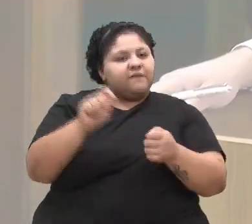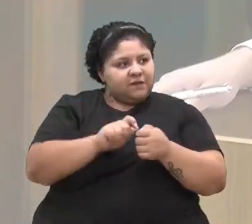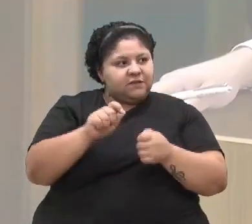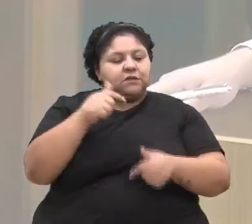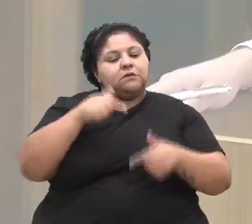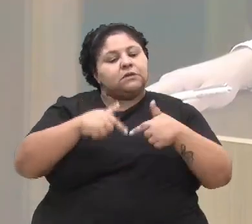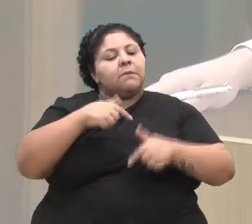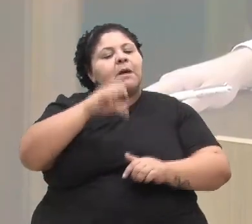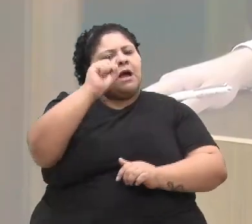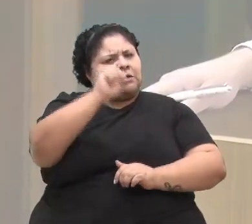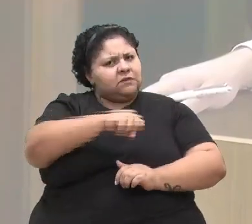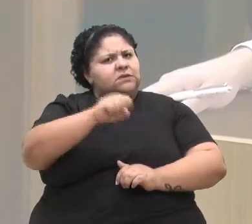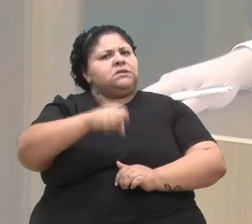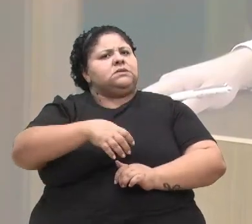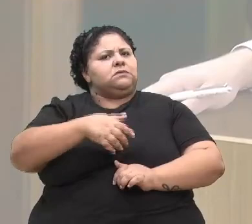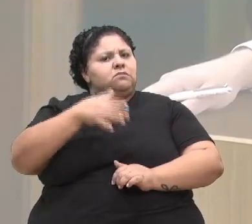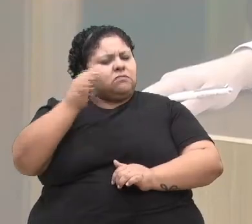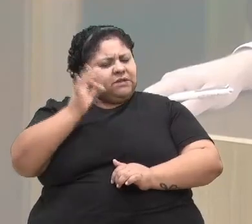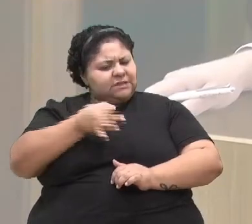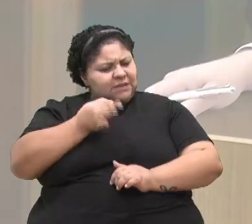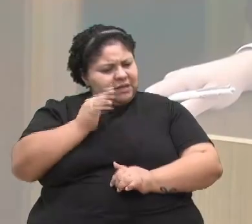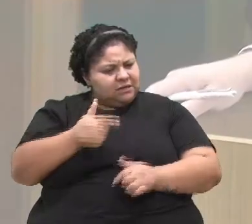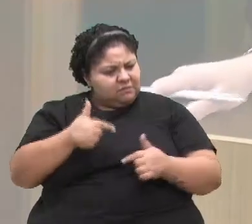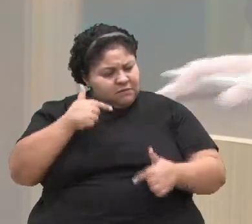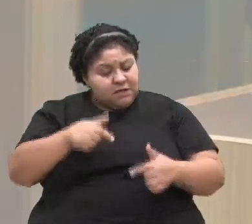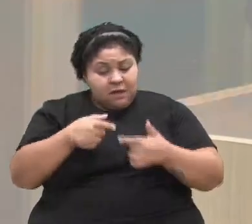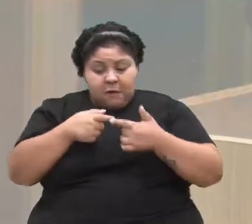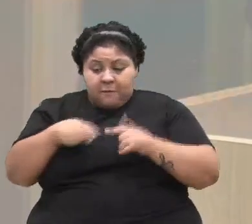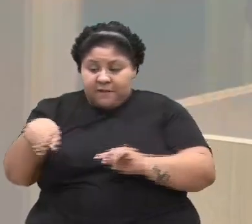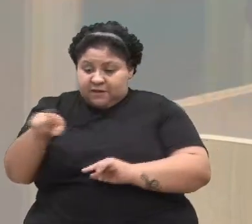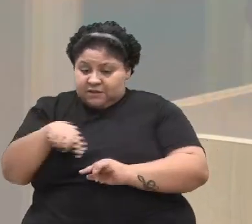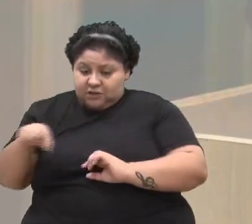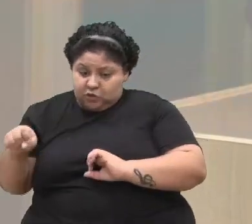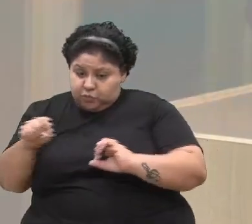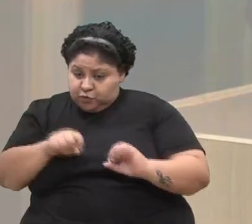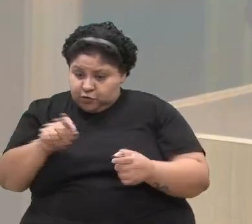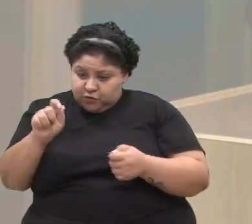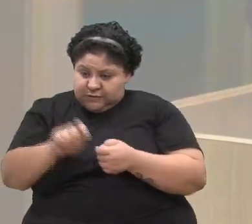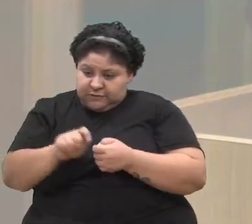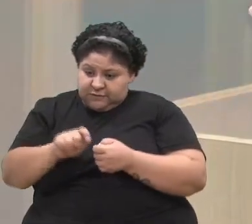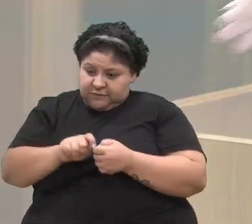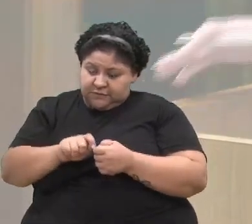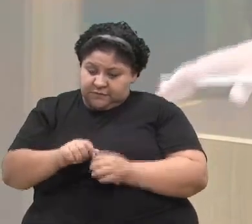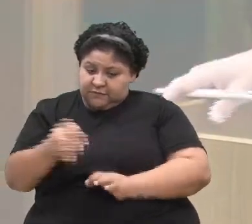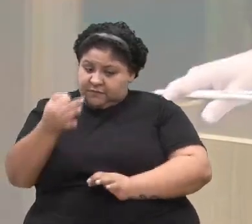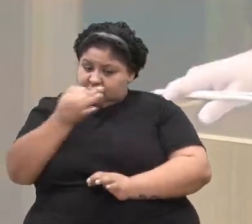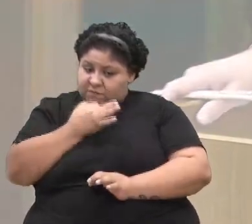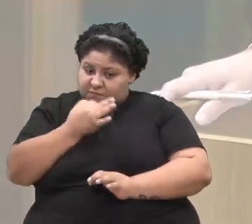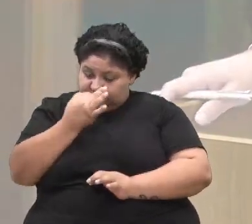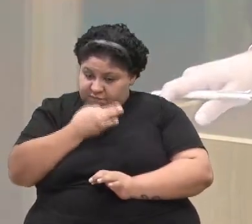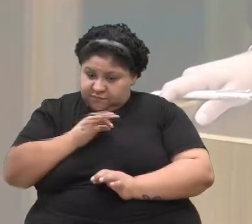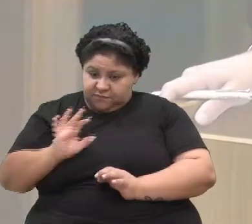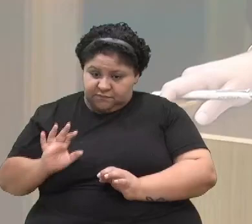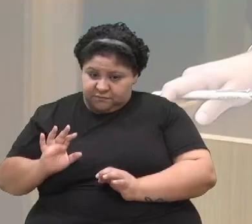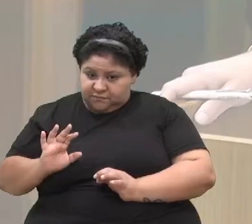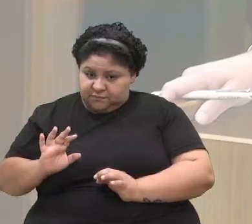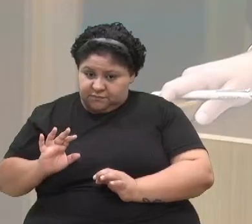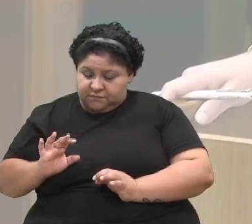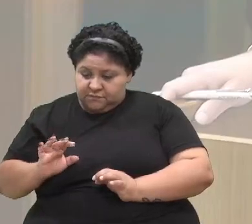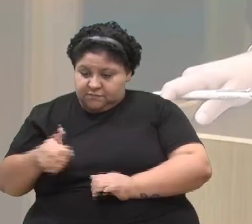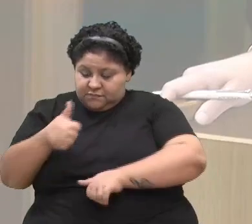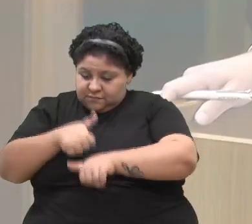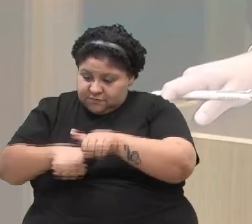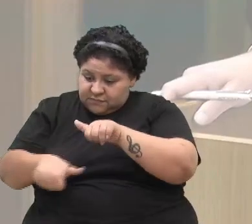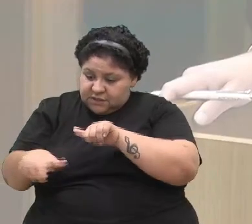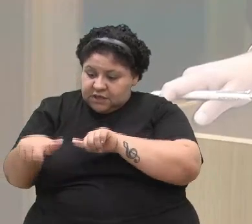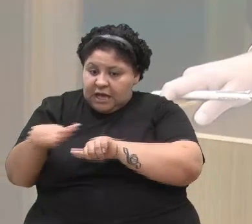um excelente trabalho como fazem, mas para que a gente pudesse fazer com que Caxias de fato se tornasse